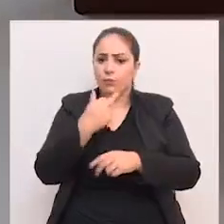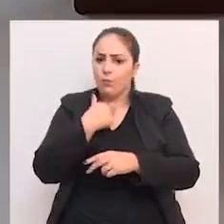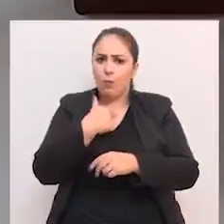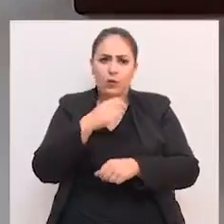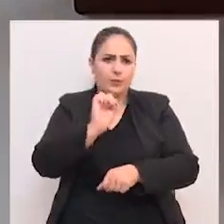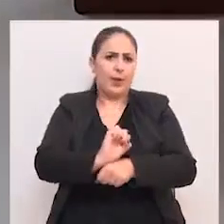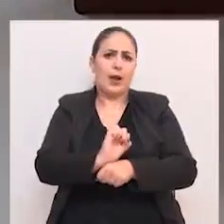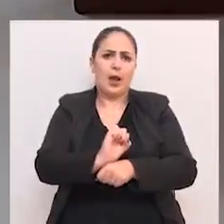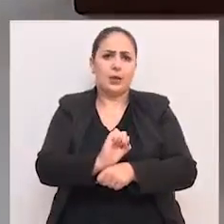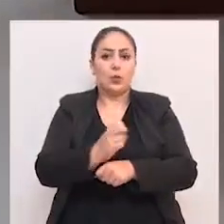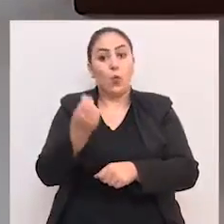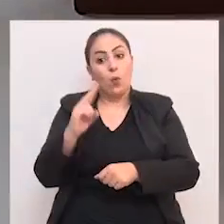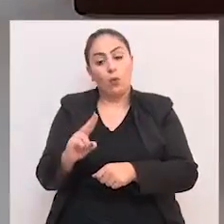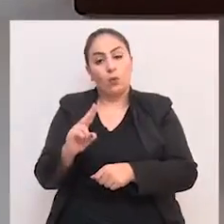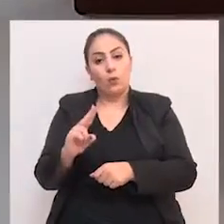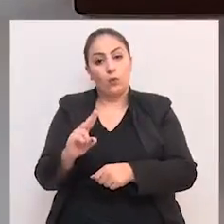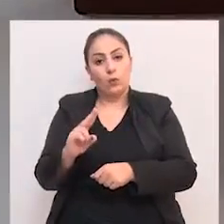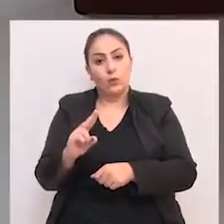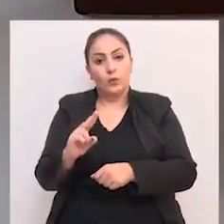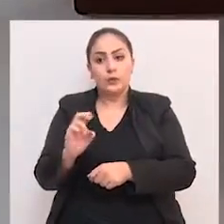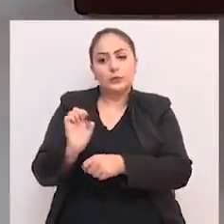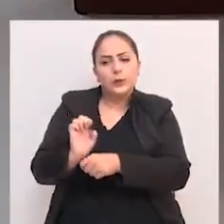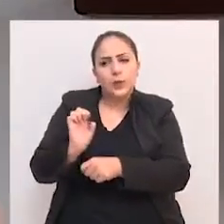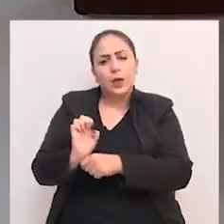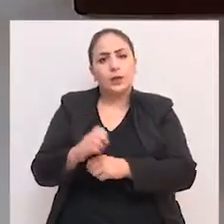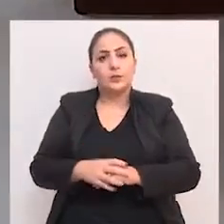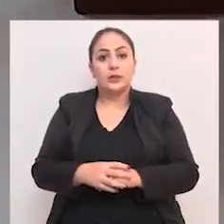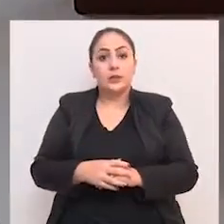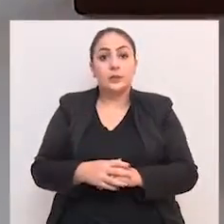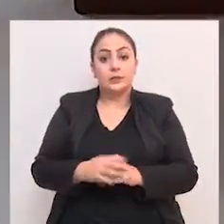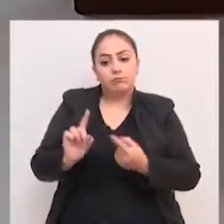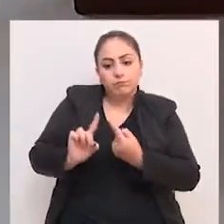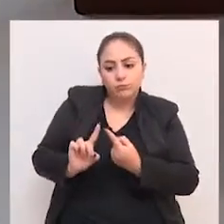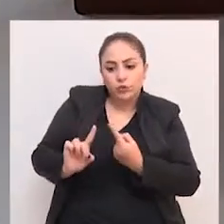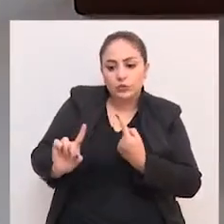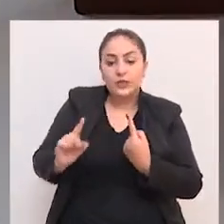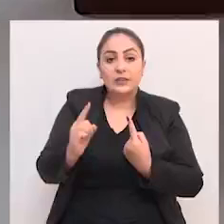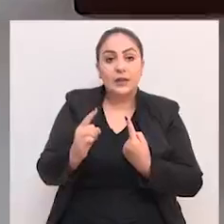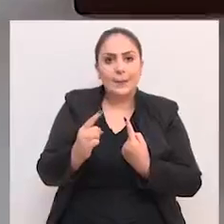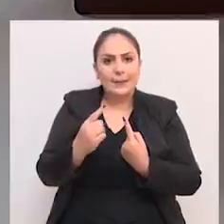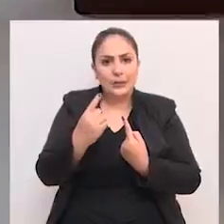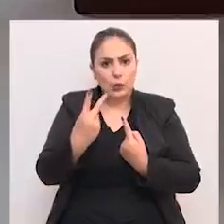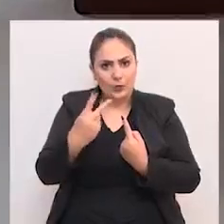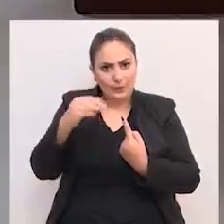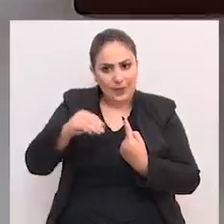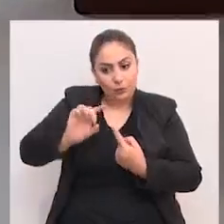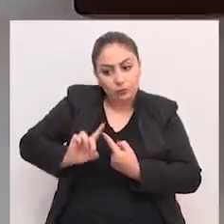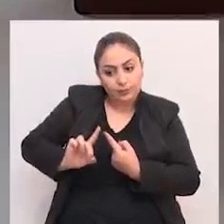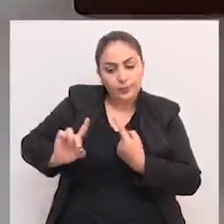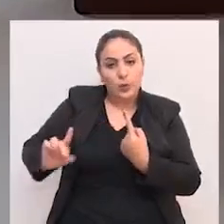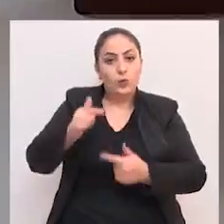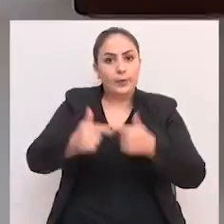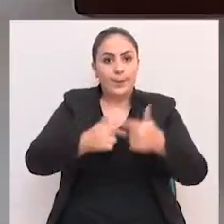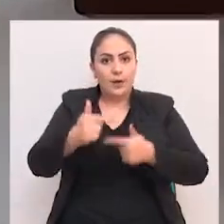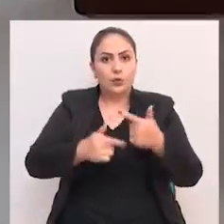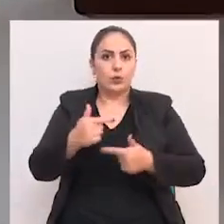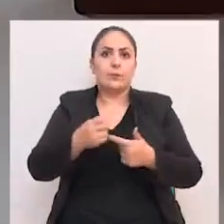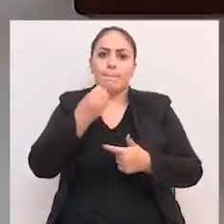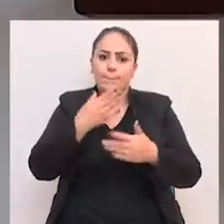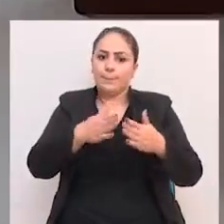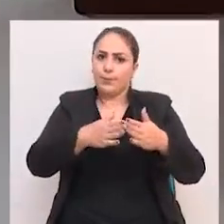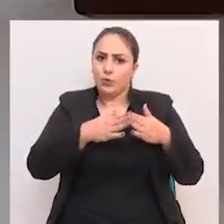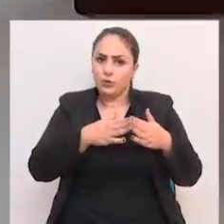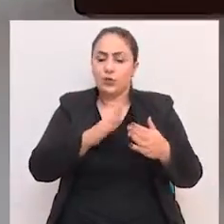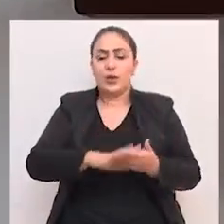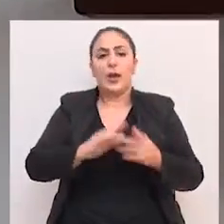loja parado ou esperando, não pode ter a distância menor que 2 metros, os trabalhadores muito bem